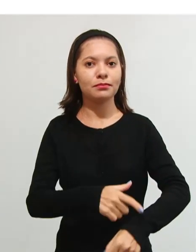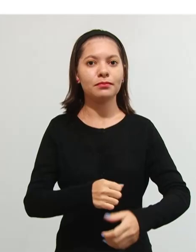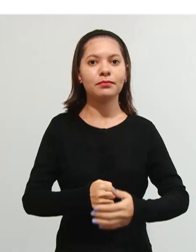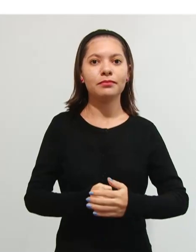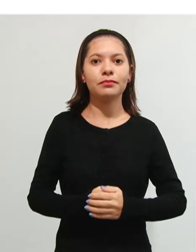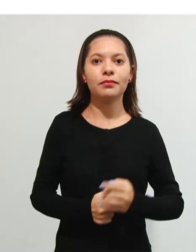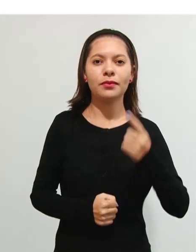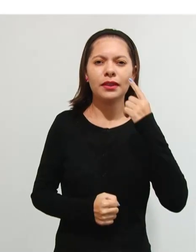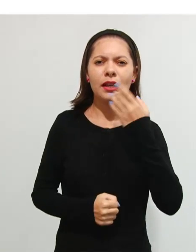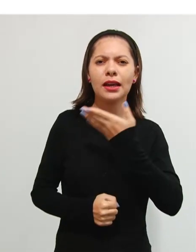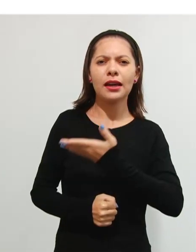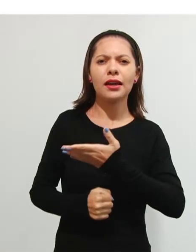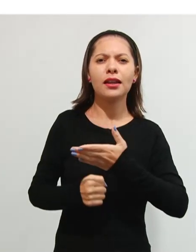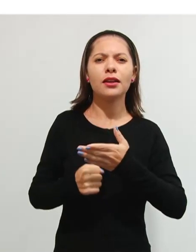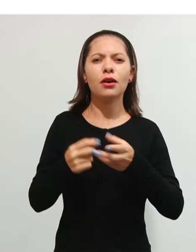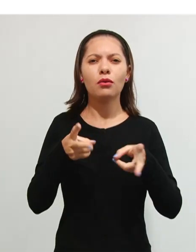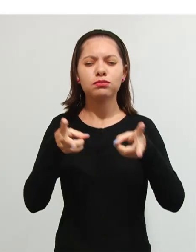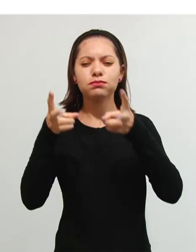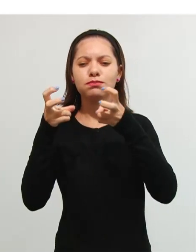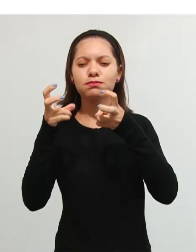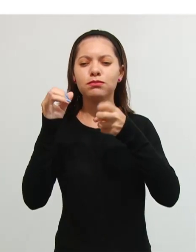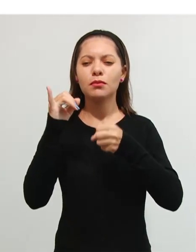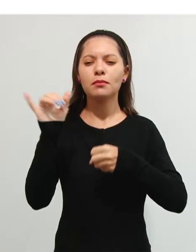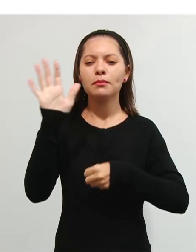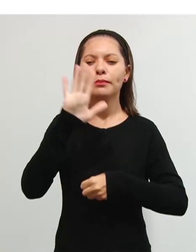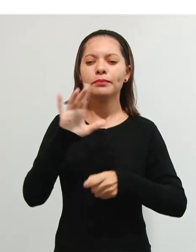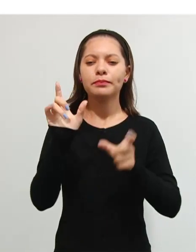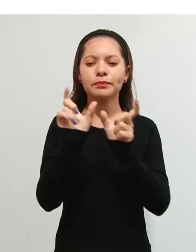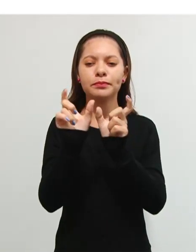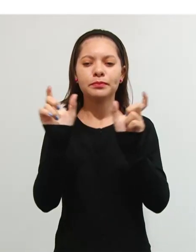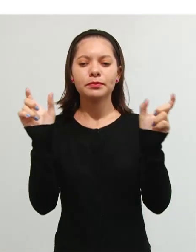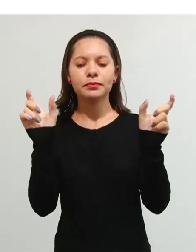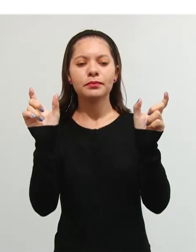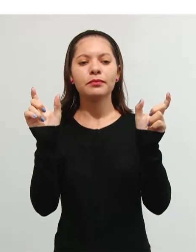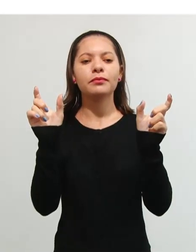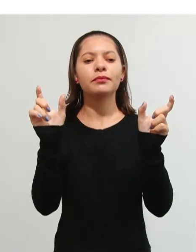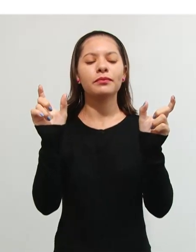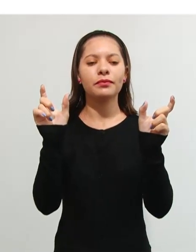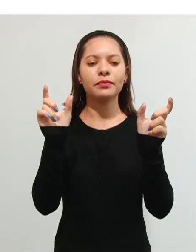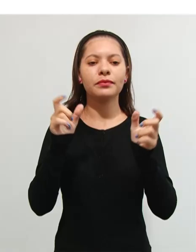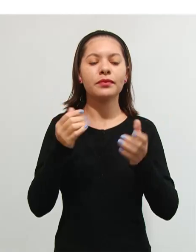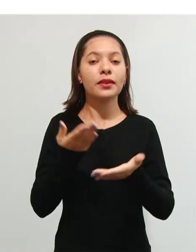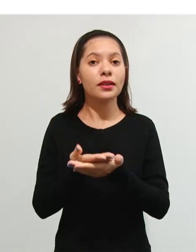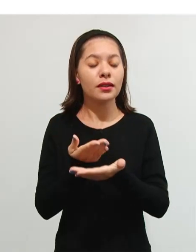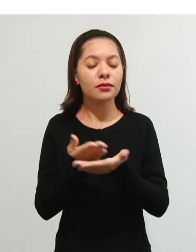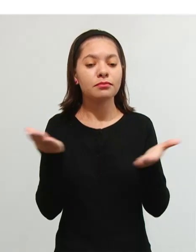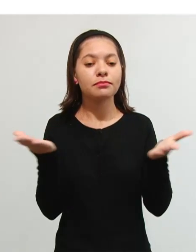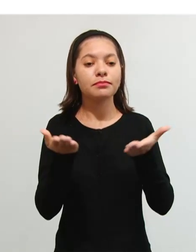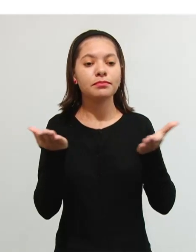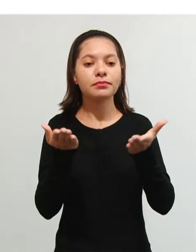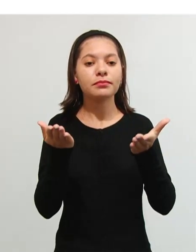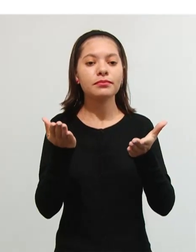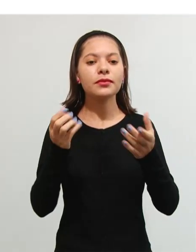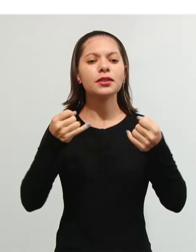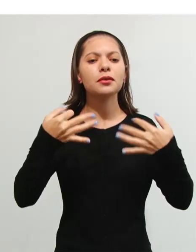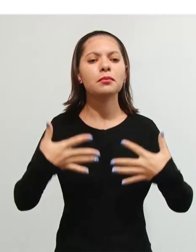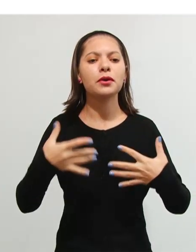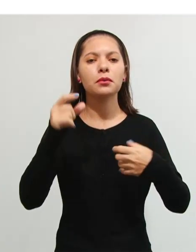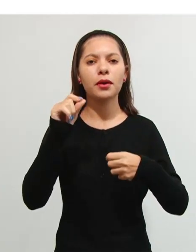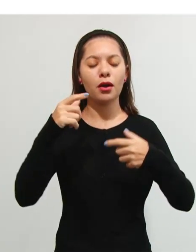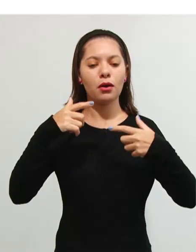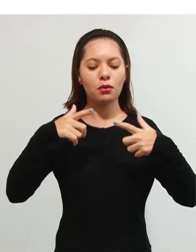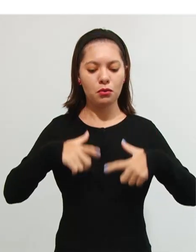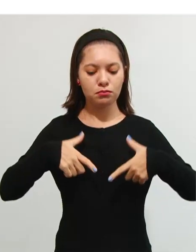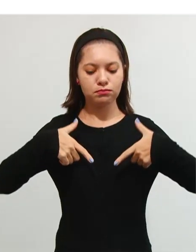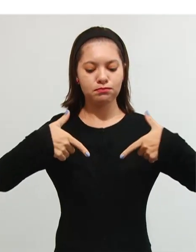Ele trouxe, e nós podemos observar aqui a frase que eu separei para vocês nesta aula de hoje, onde diz: o